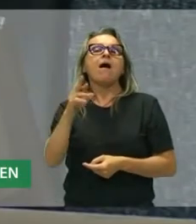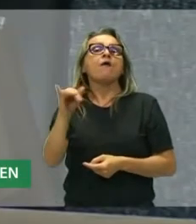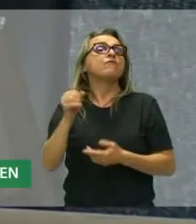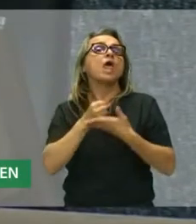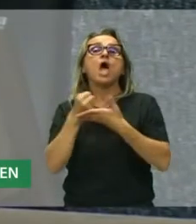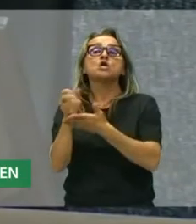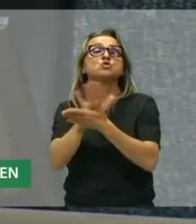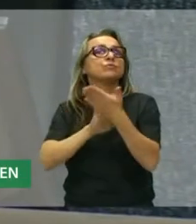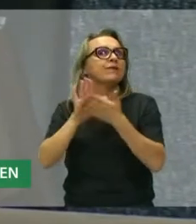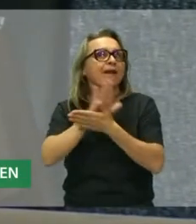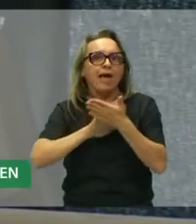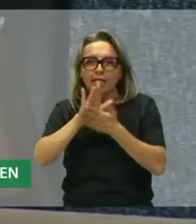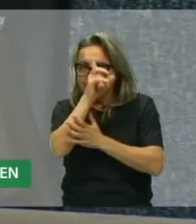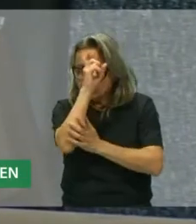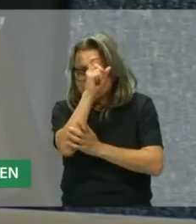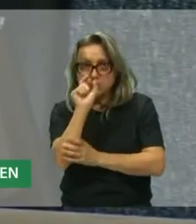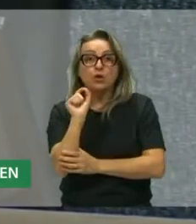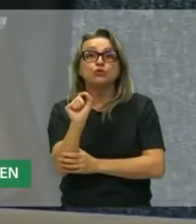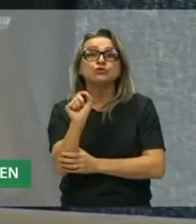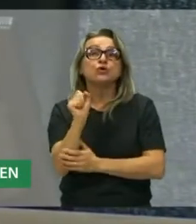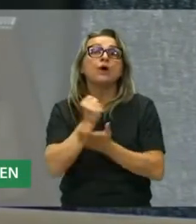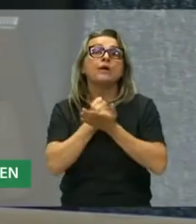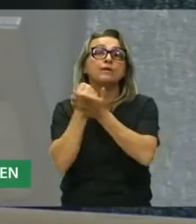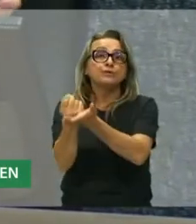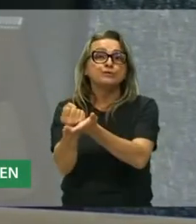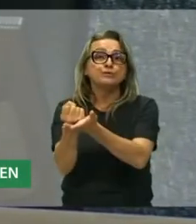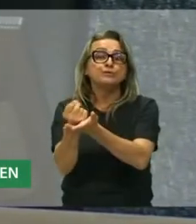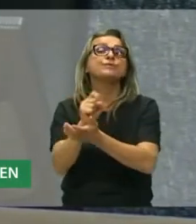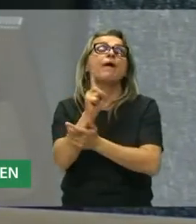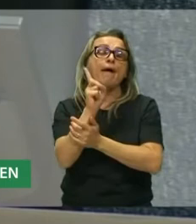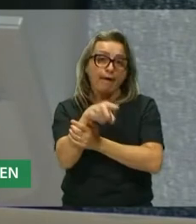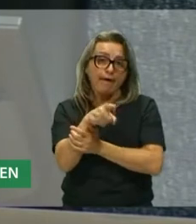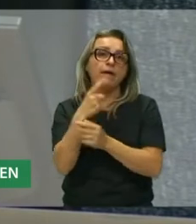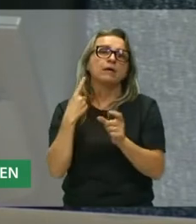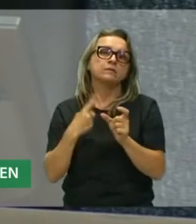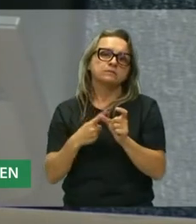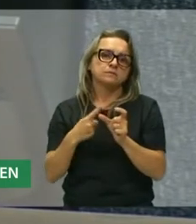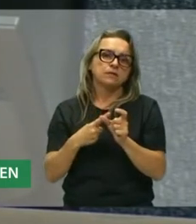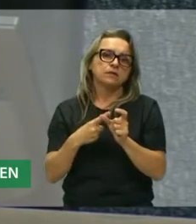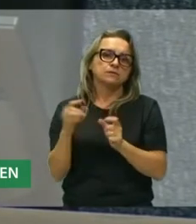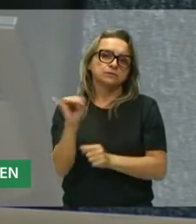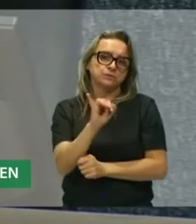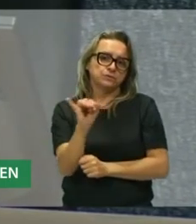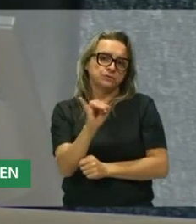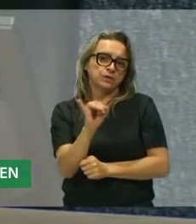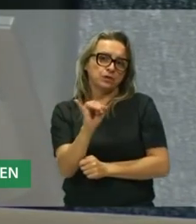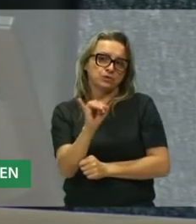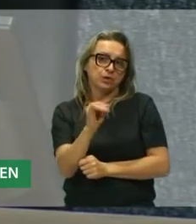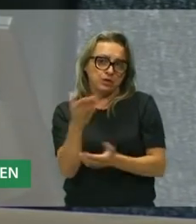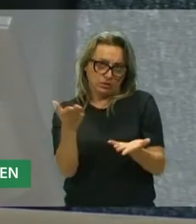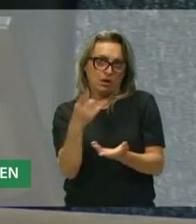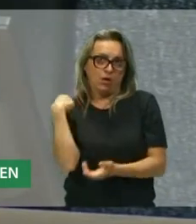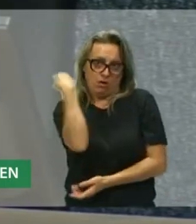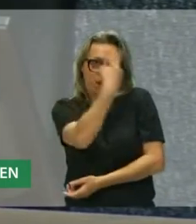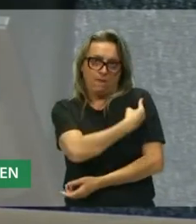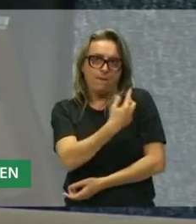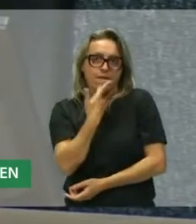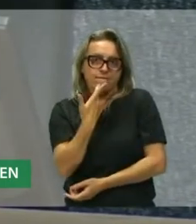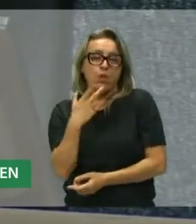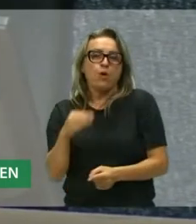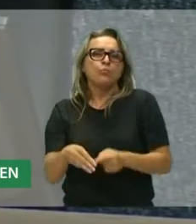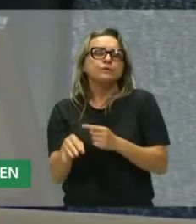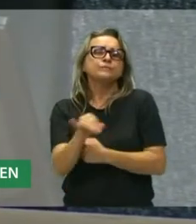quem contribui num grande aporte, e foi elencado agora pela irmã, é o município de